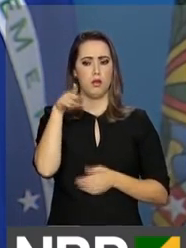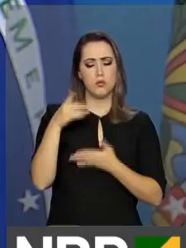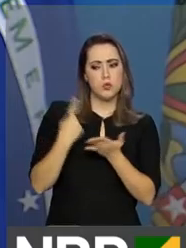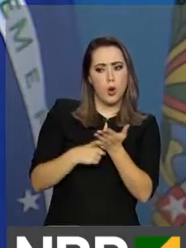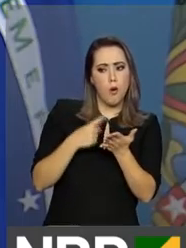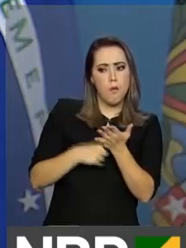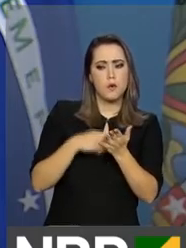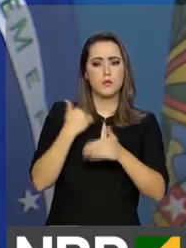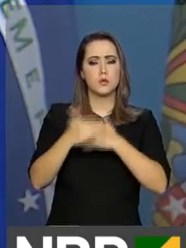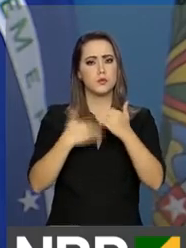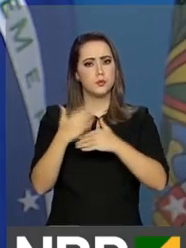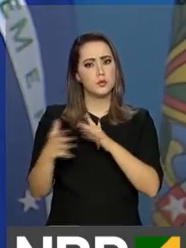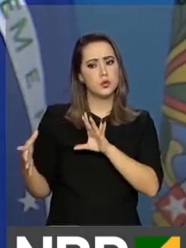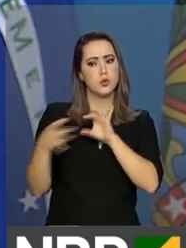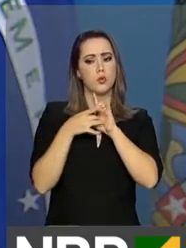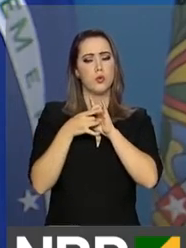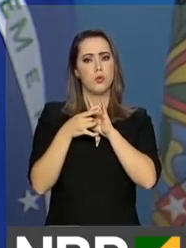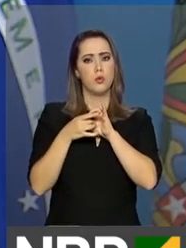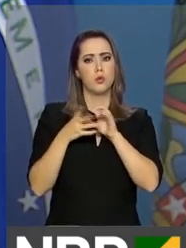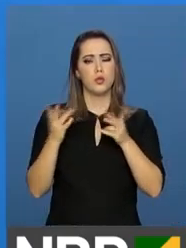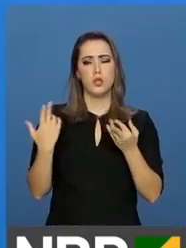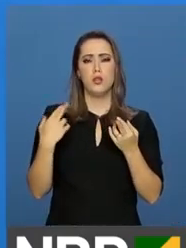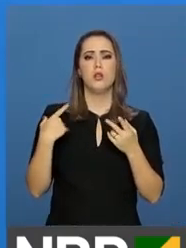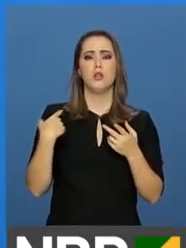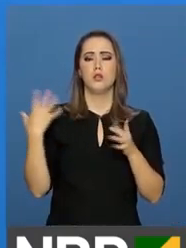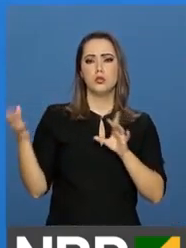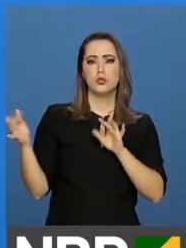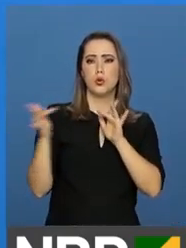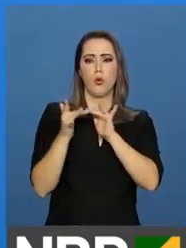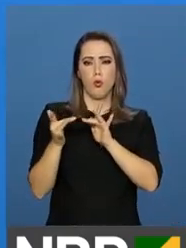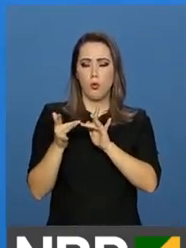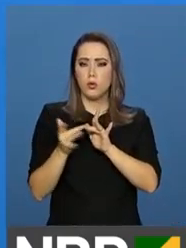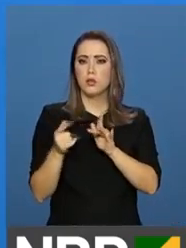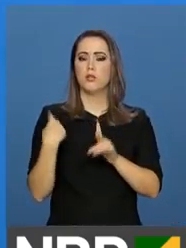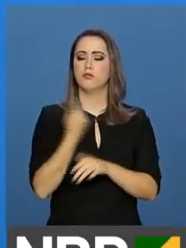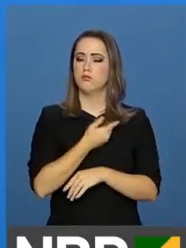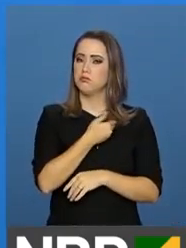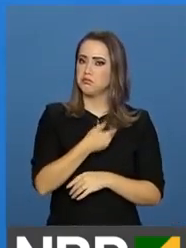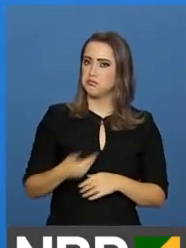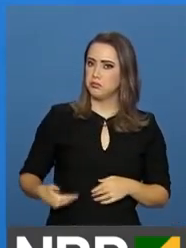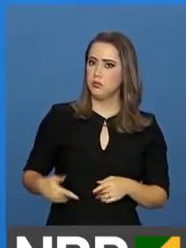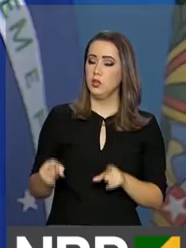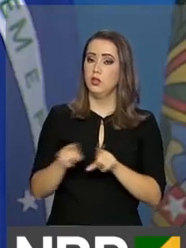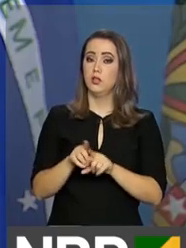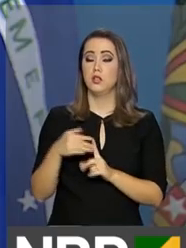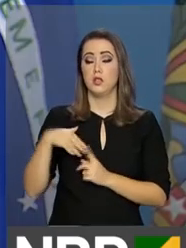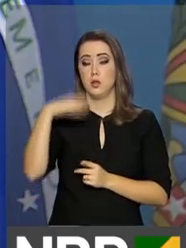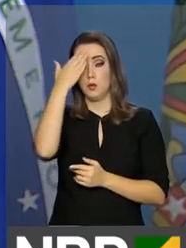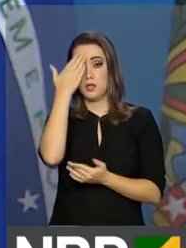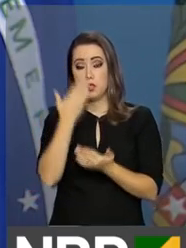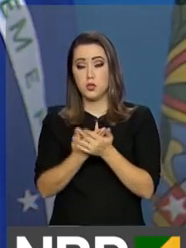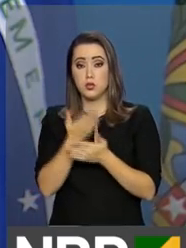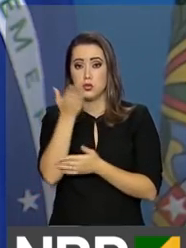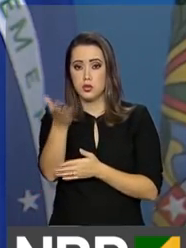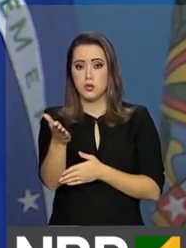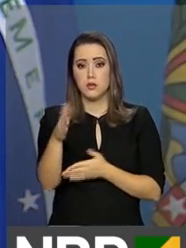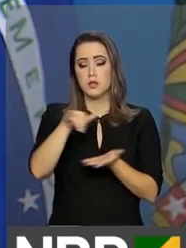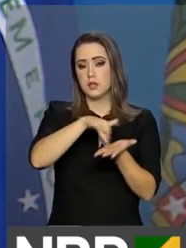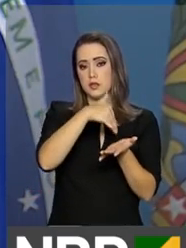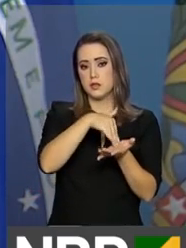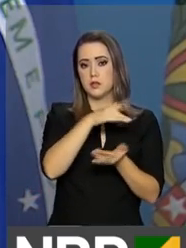construir pontes, de aproximar perspectivas. E eu tenho certeza, Marum, que na Secretaria de Governo